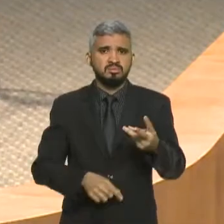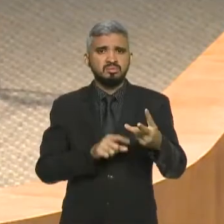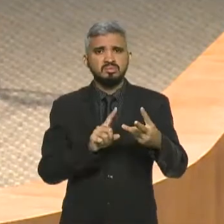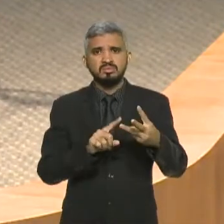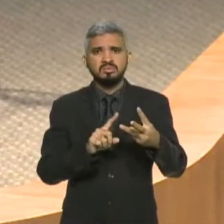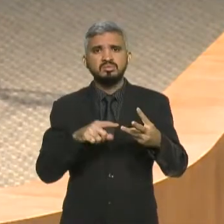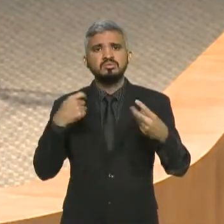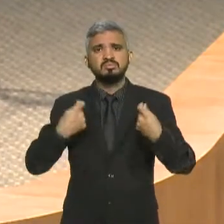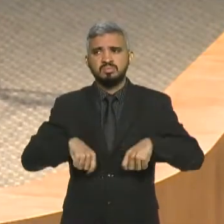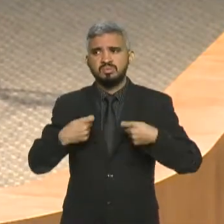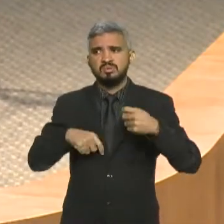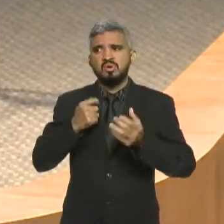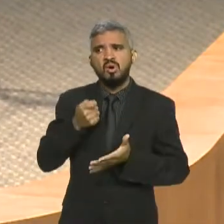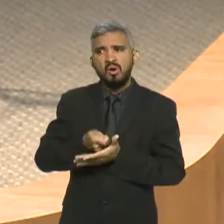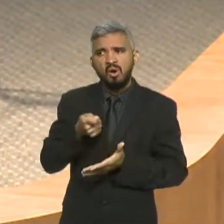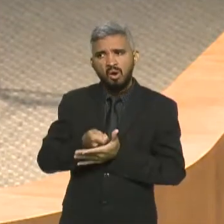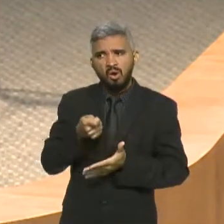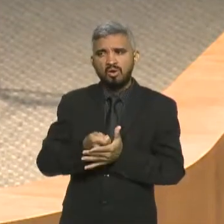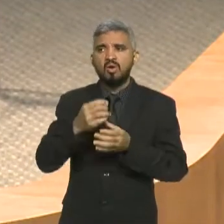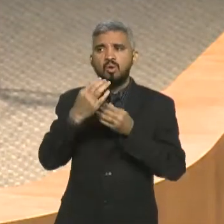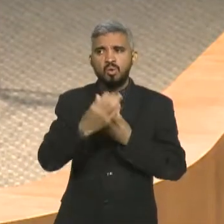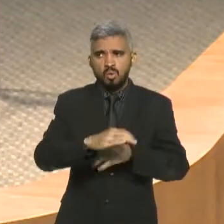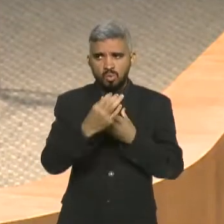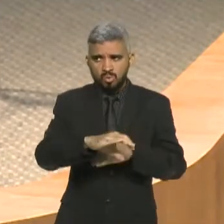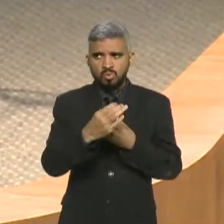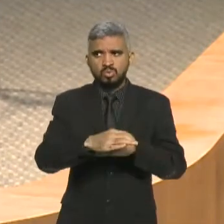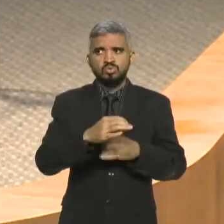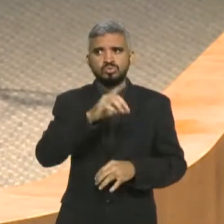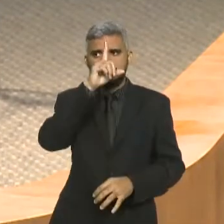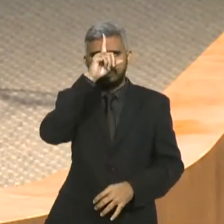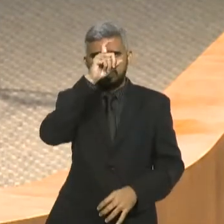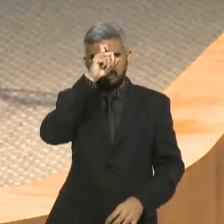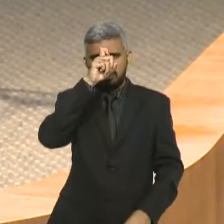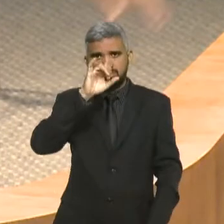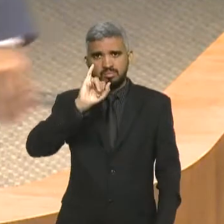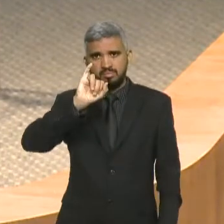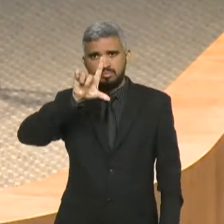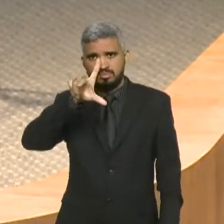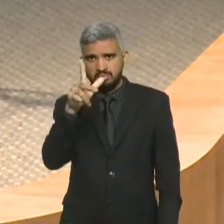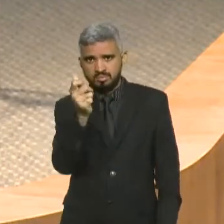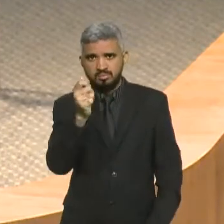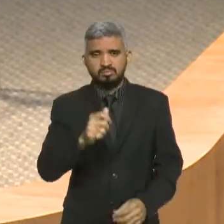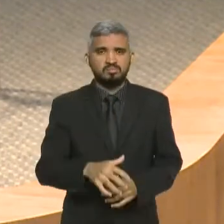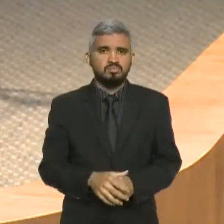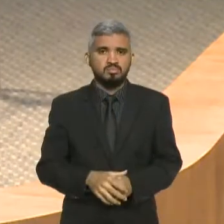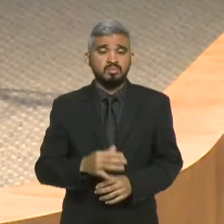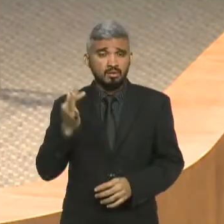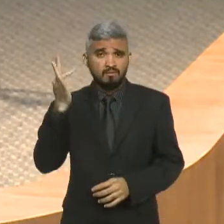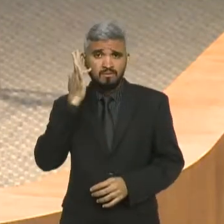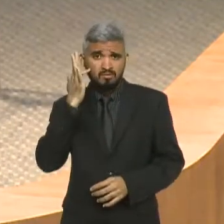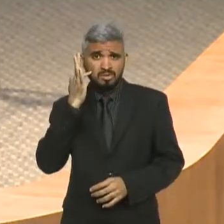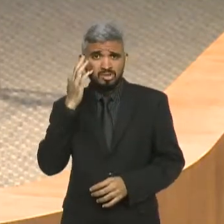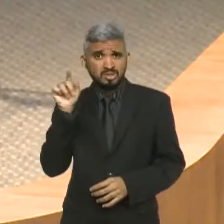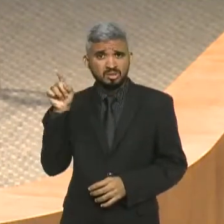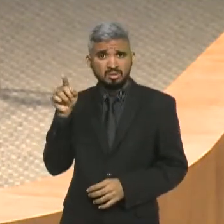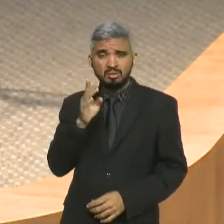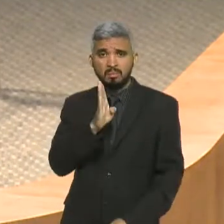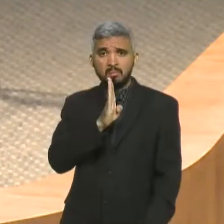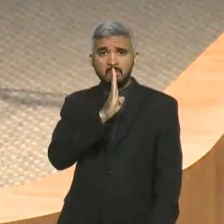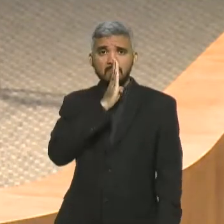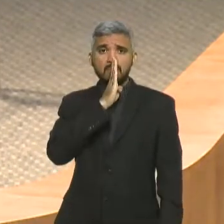que possa realizar concurso público para o Hospital da Ilha. Enquanto isso, Flávio Dino continua calado.